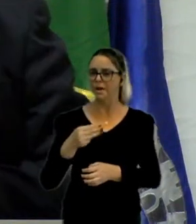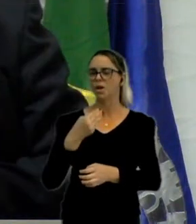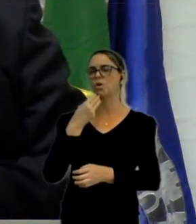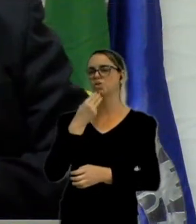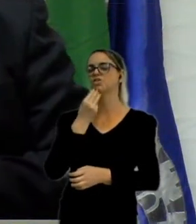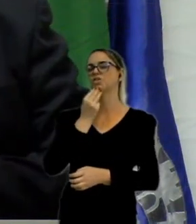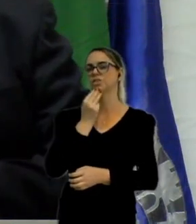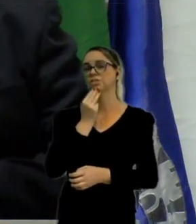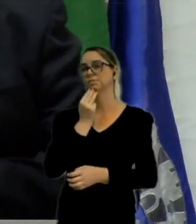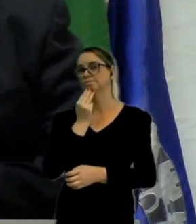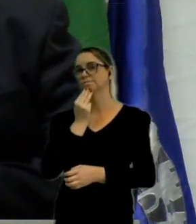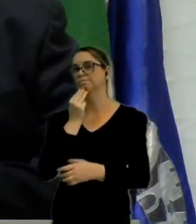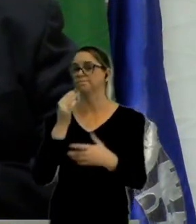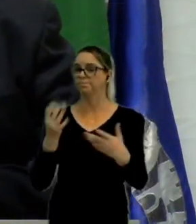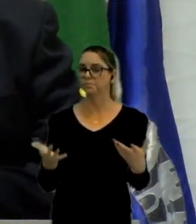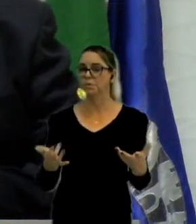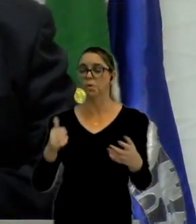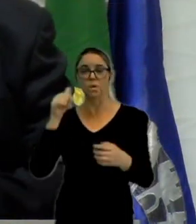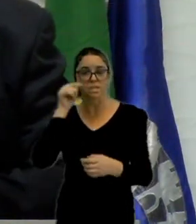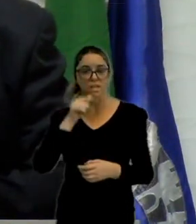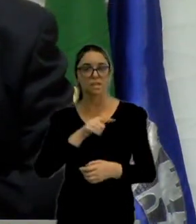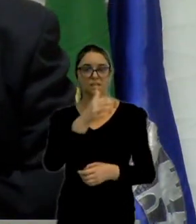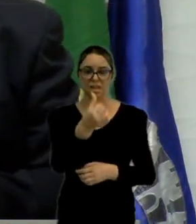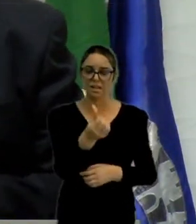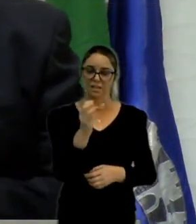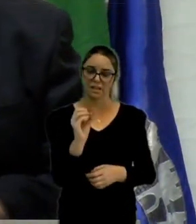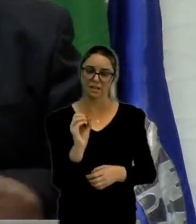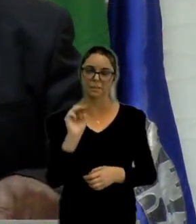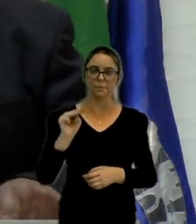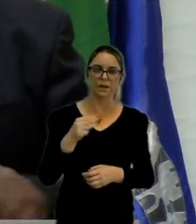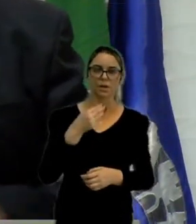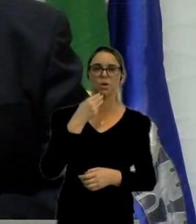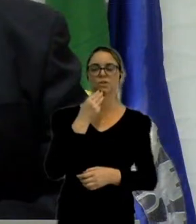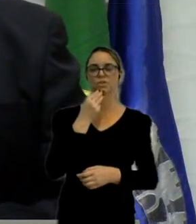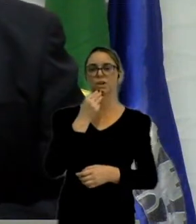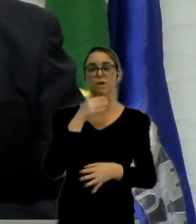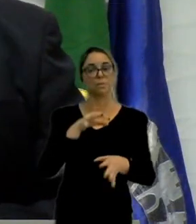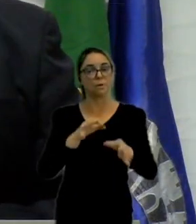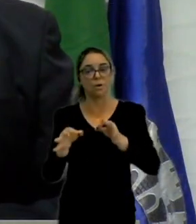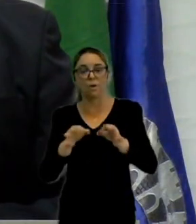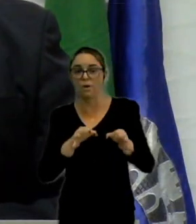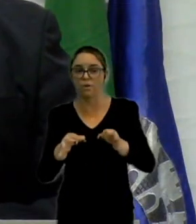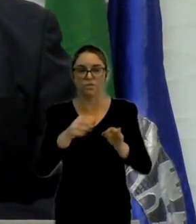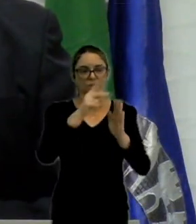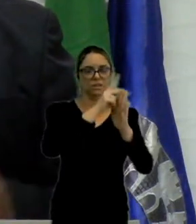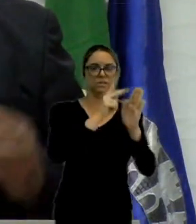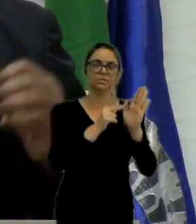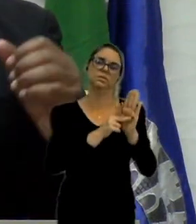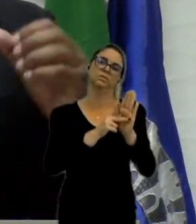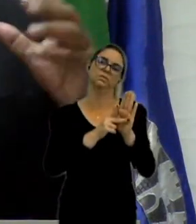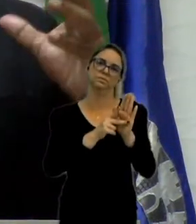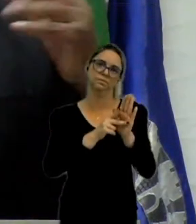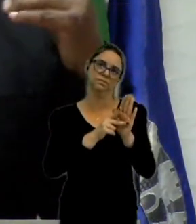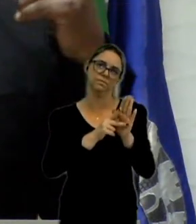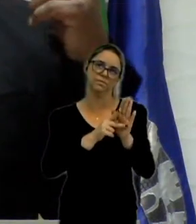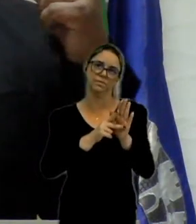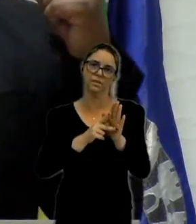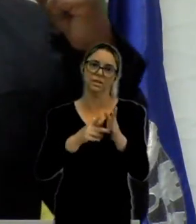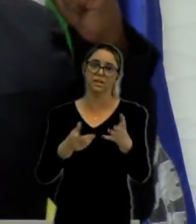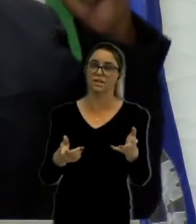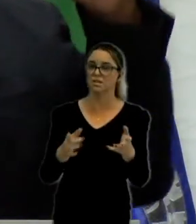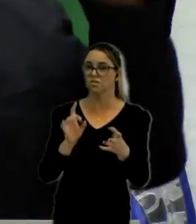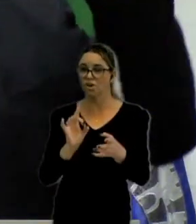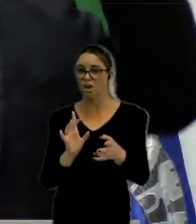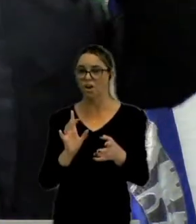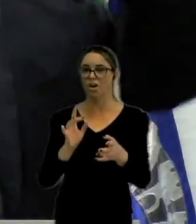Só que para conseguir os 60 milhões, primeiro tem que gastar os 300 e fazer o projeto. Não adianta a gente jogar as coisas,